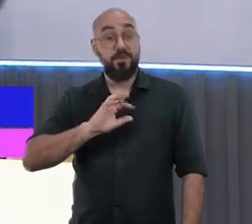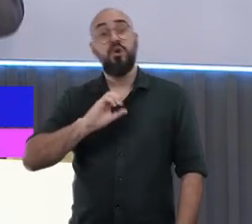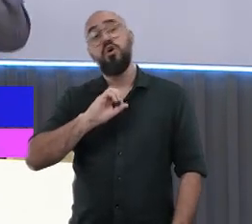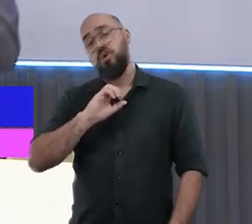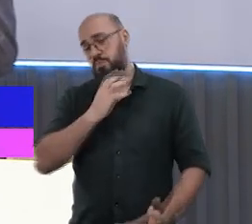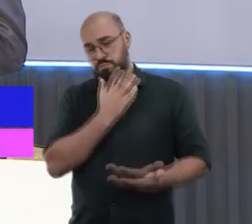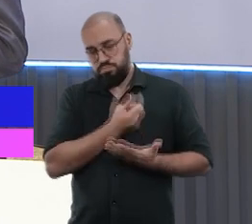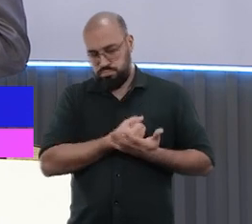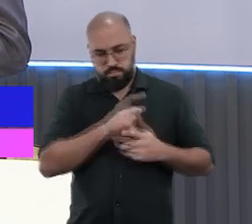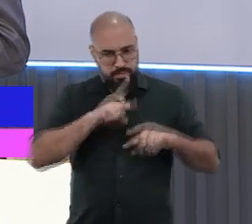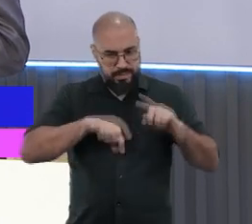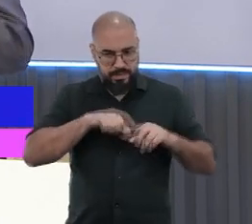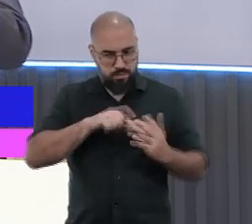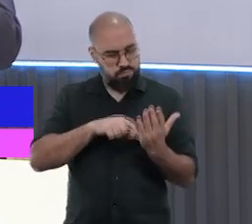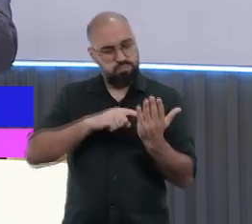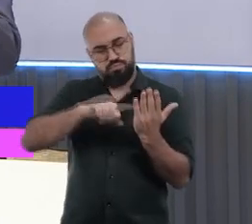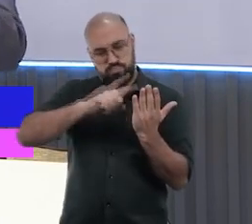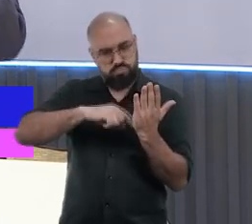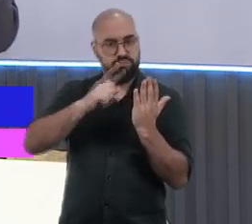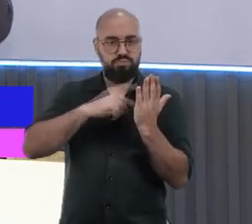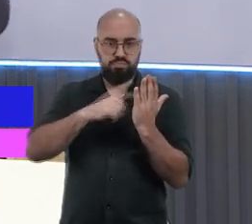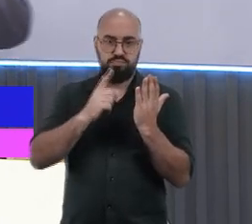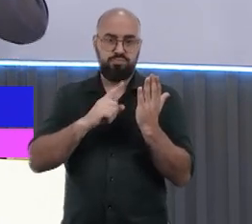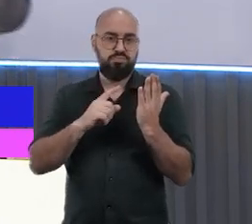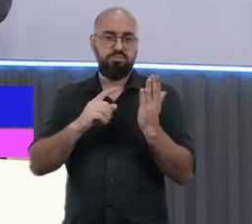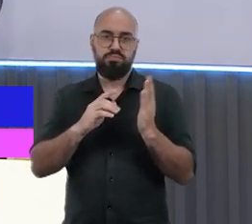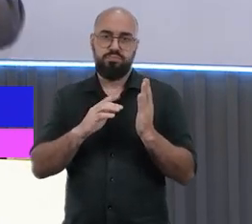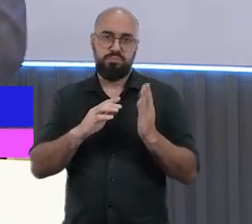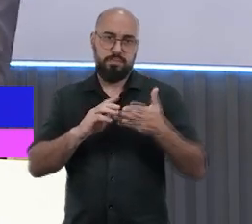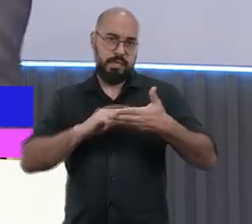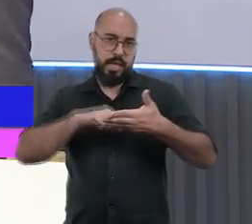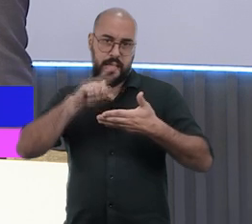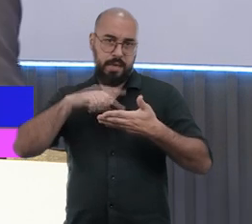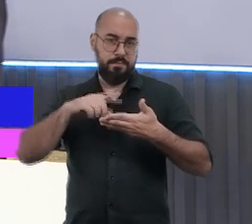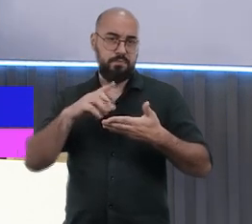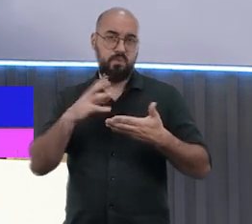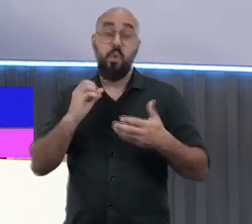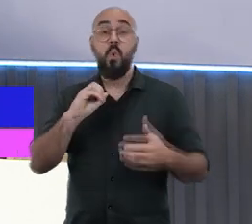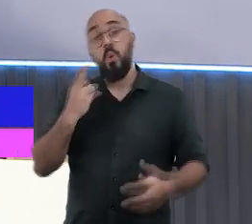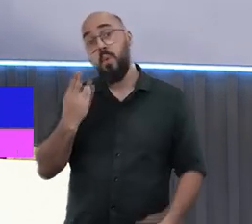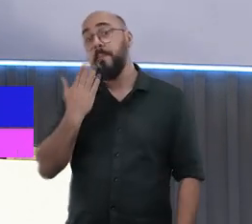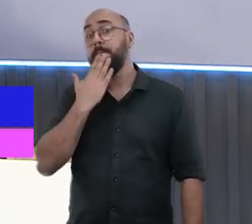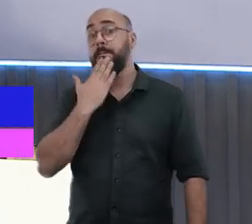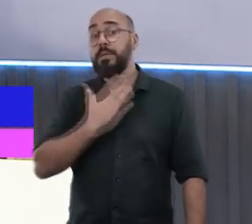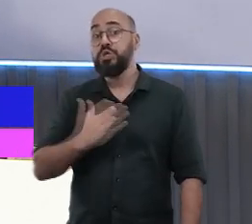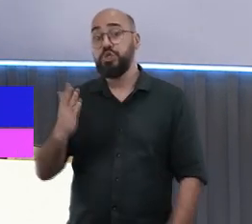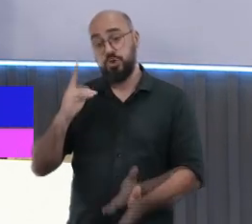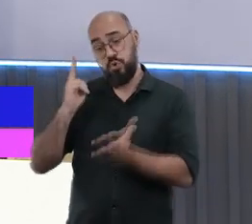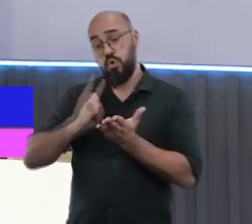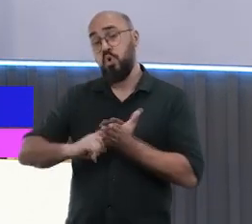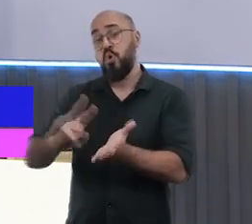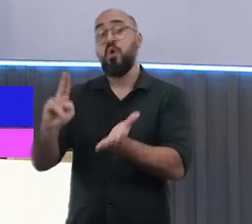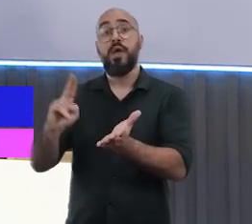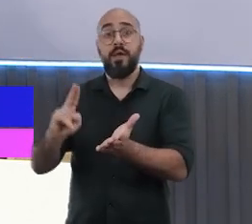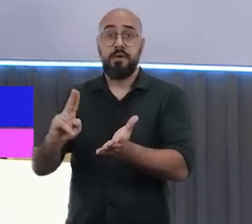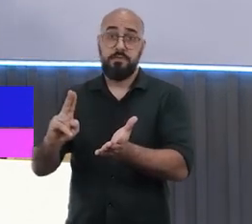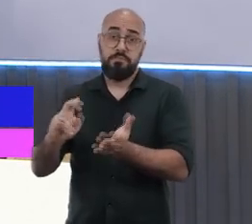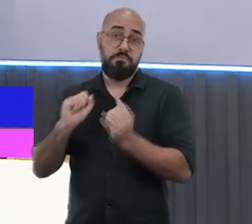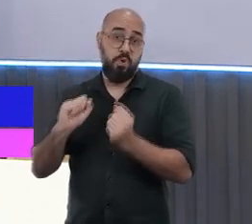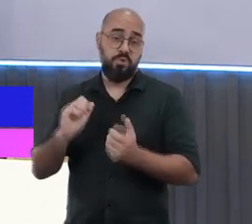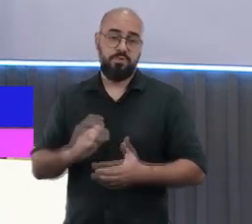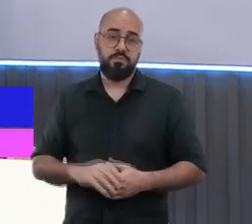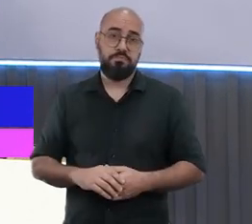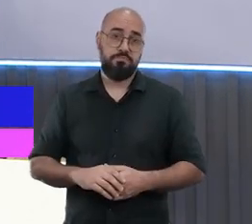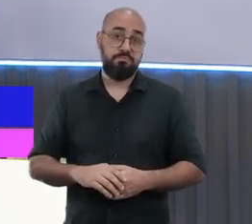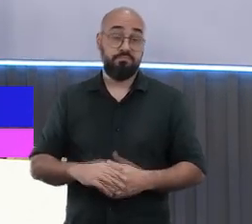material agora aí no seu celular, no seu computador, no seu tablet, ou você pode pedir para ir pelo correio. Digamos que você queira pelo